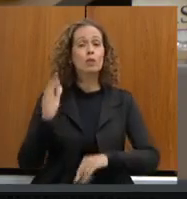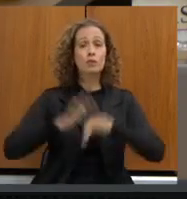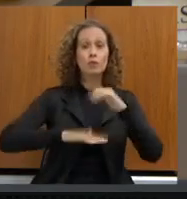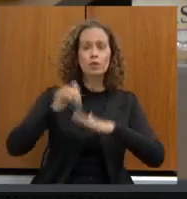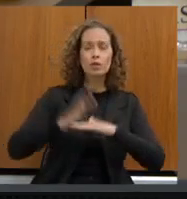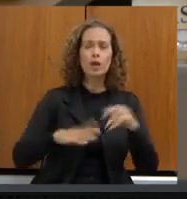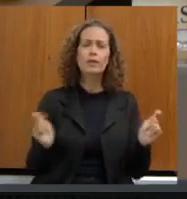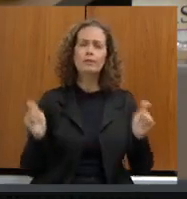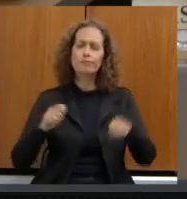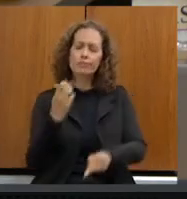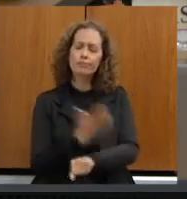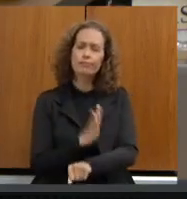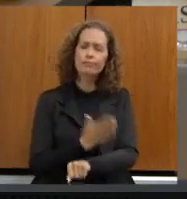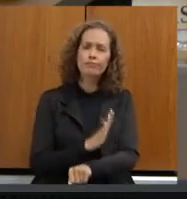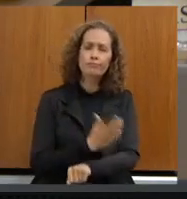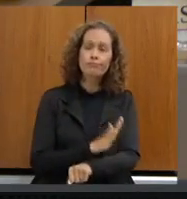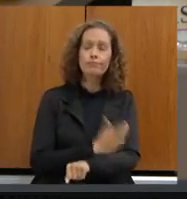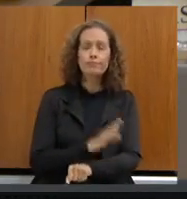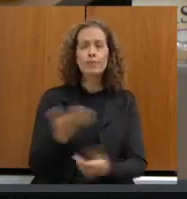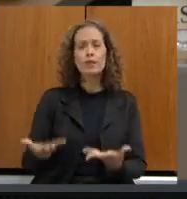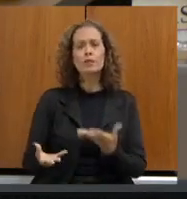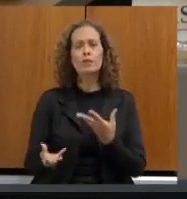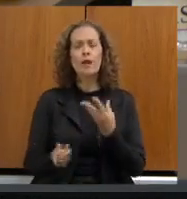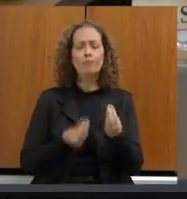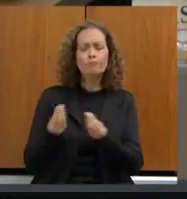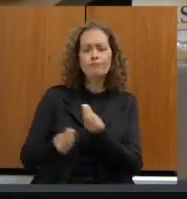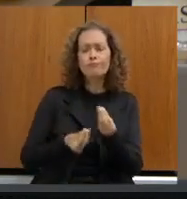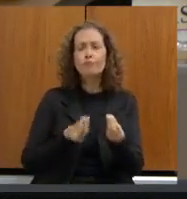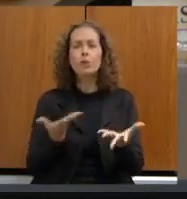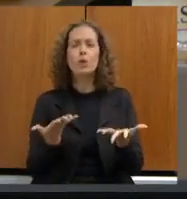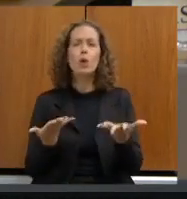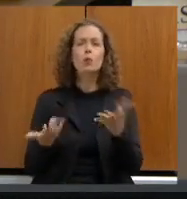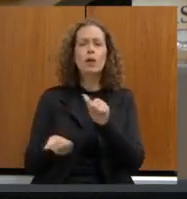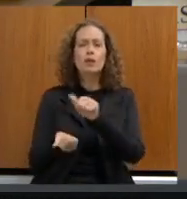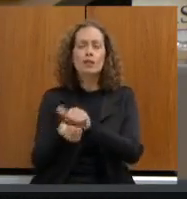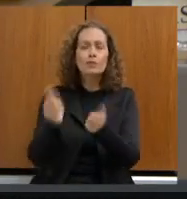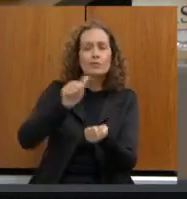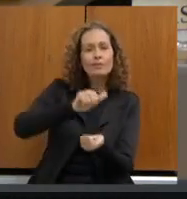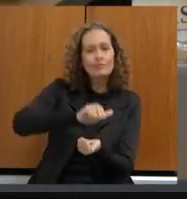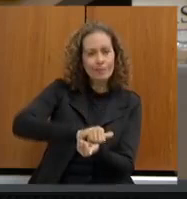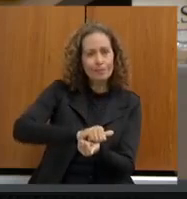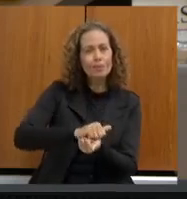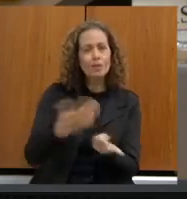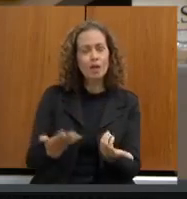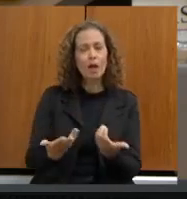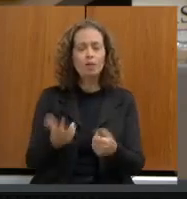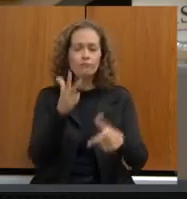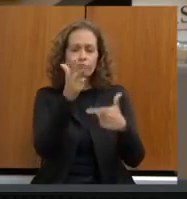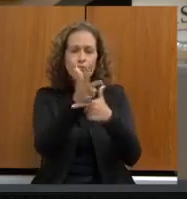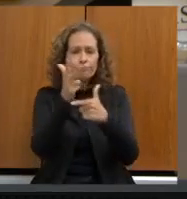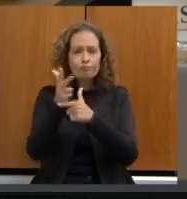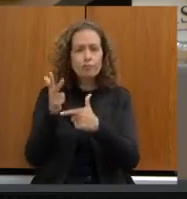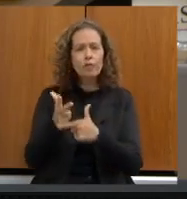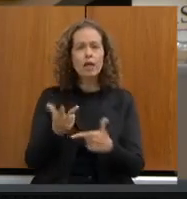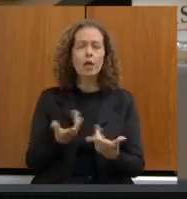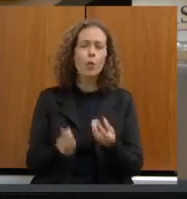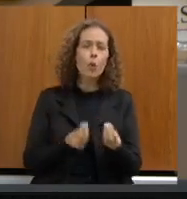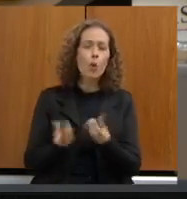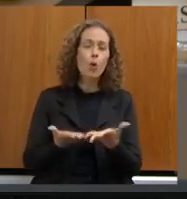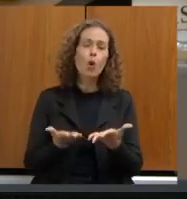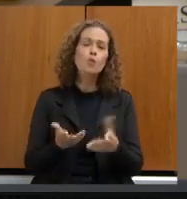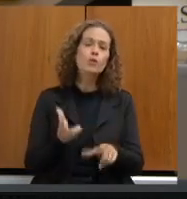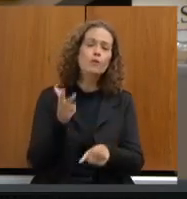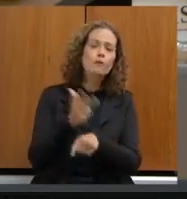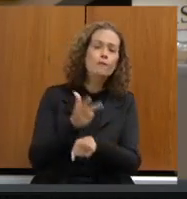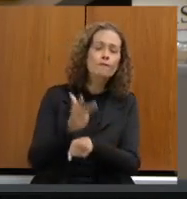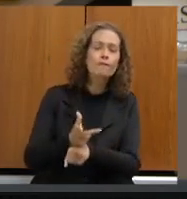né os professores para ajustar o sistema lei de vídeo aula e então